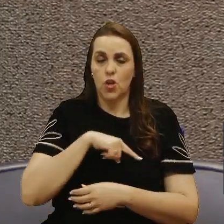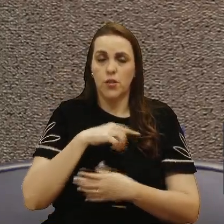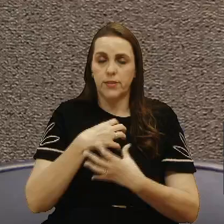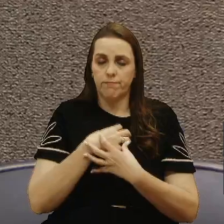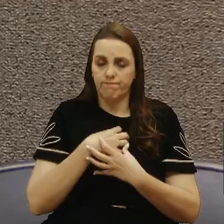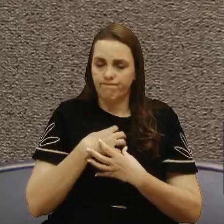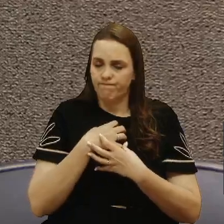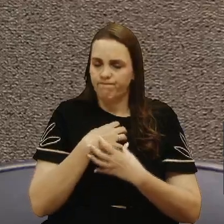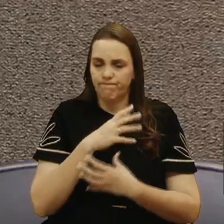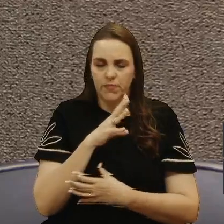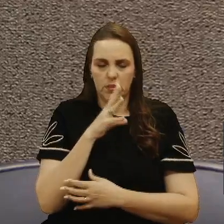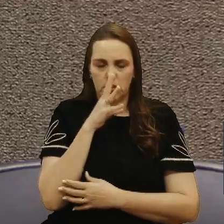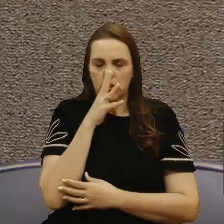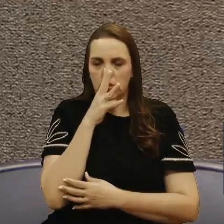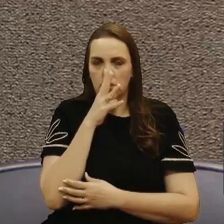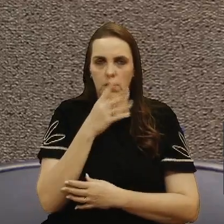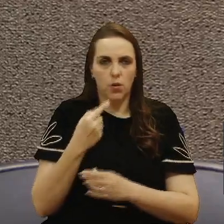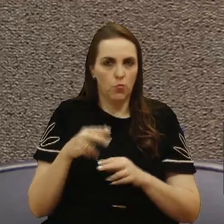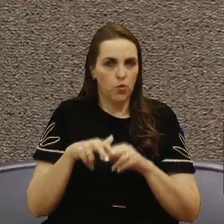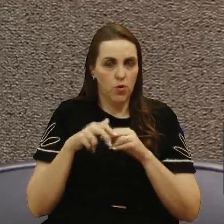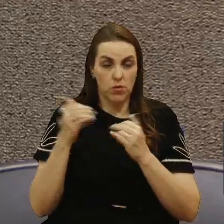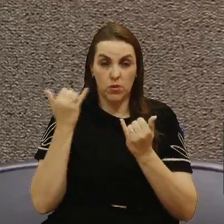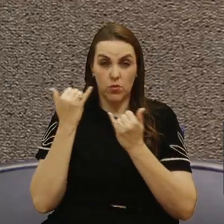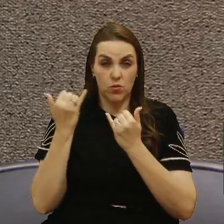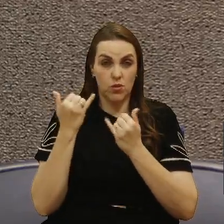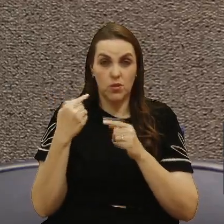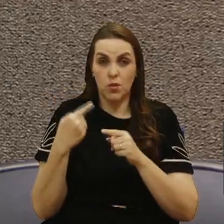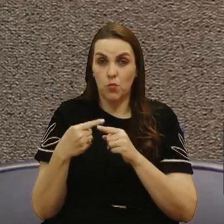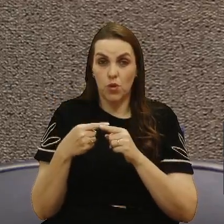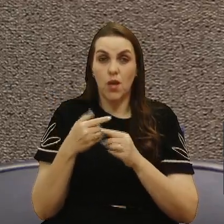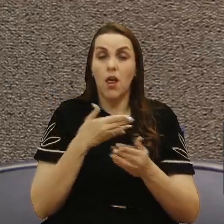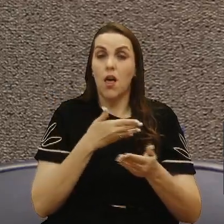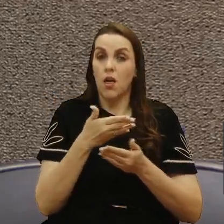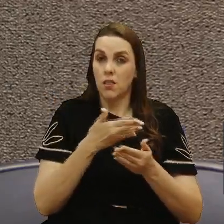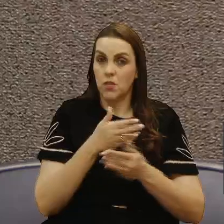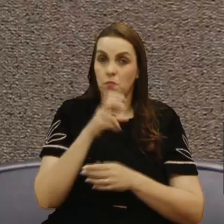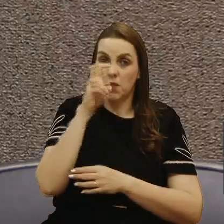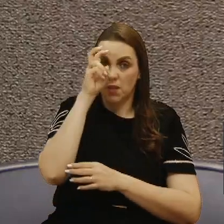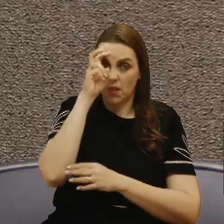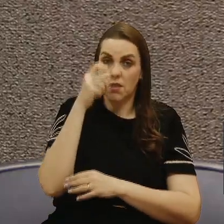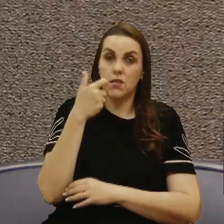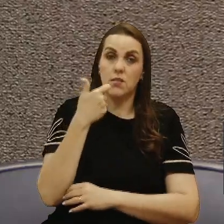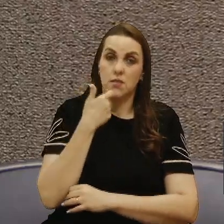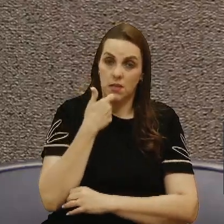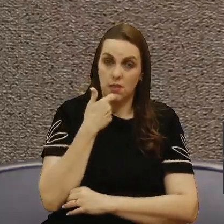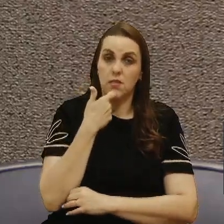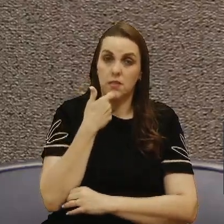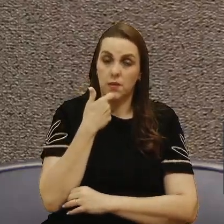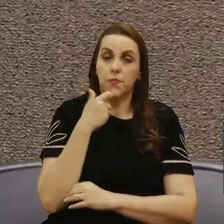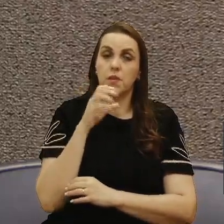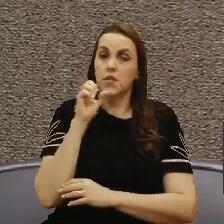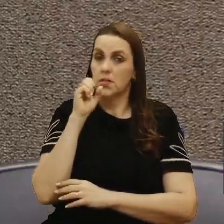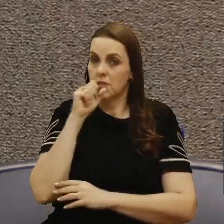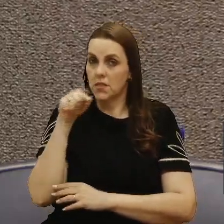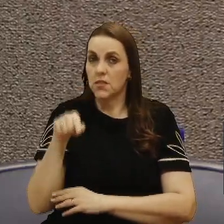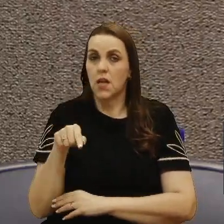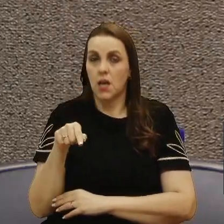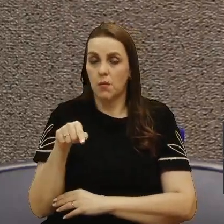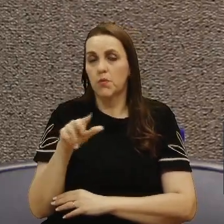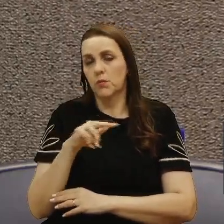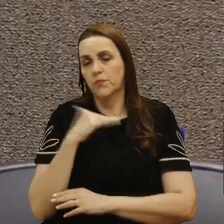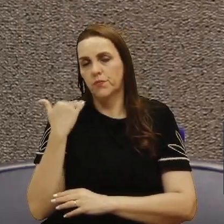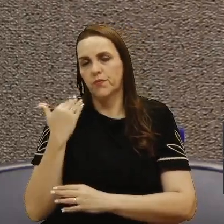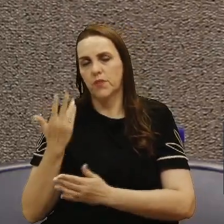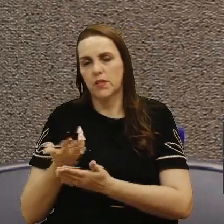muito estarrecidos com essa notícia, por ela ter buscado atendimento na quinta, na sexta e no sábado ela veio a